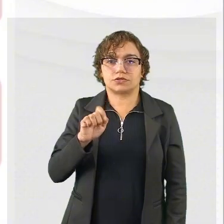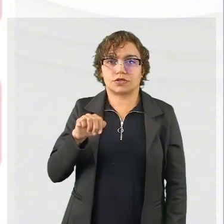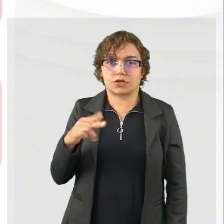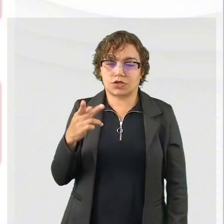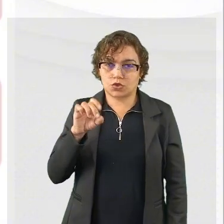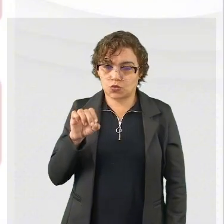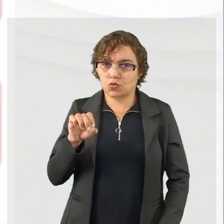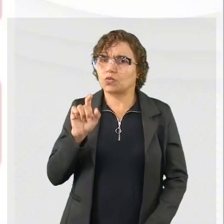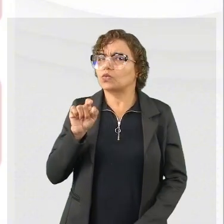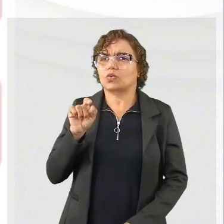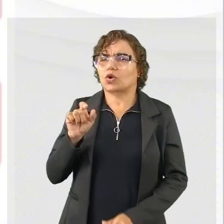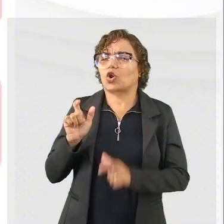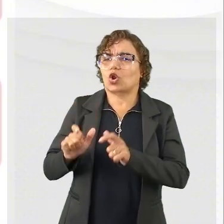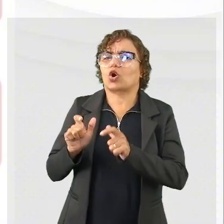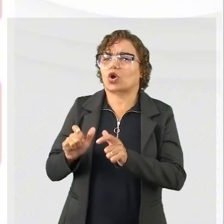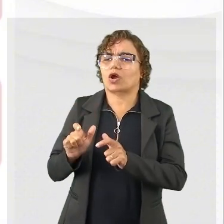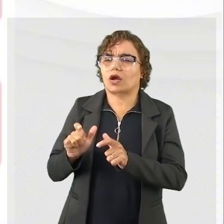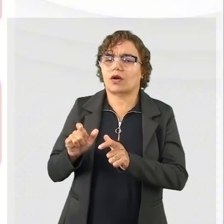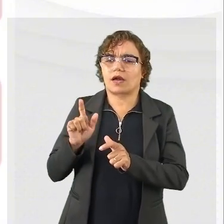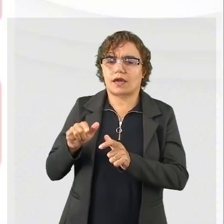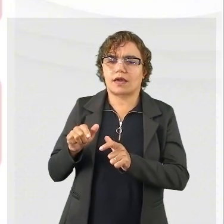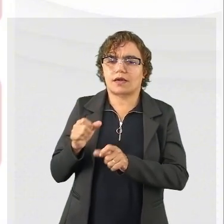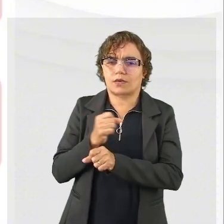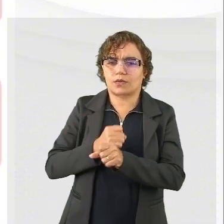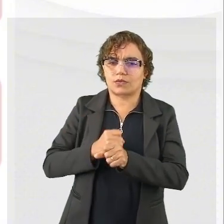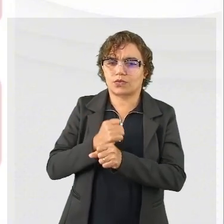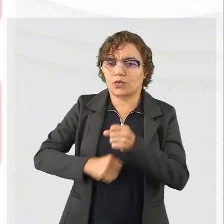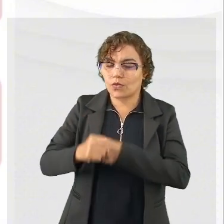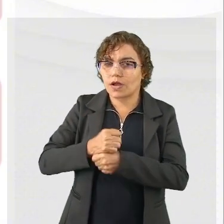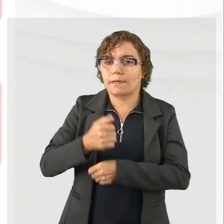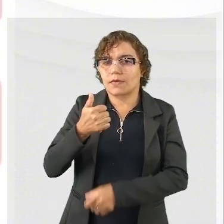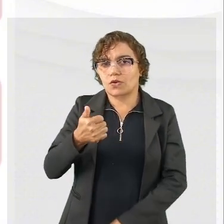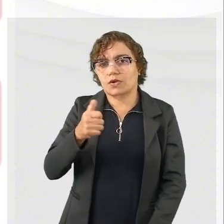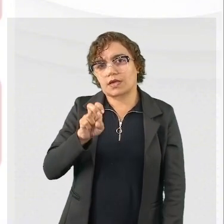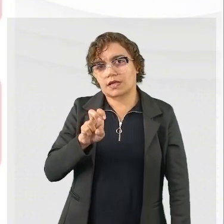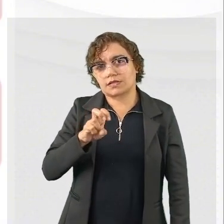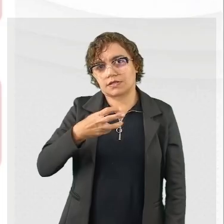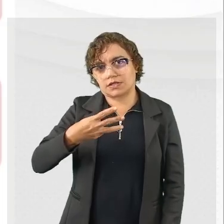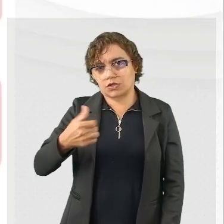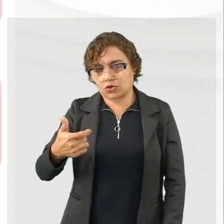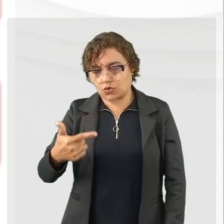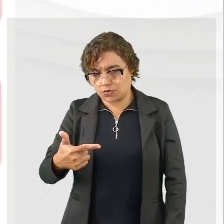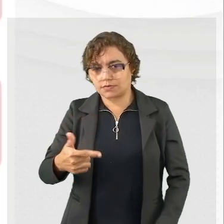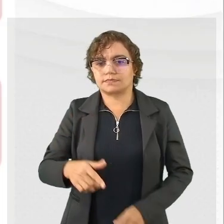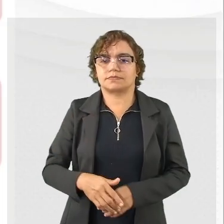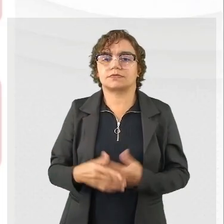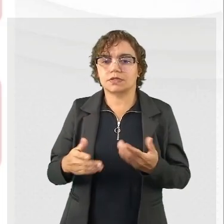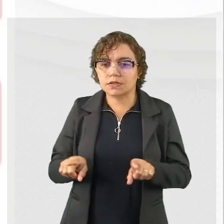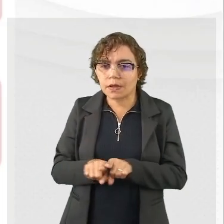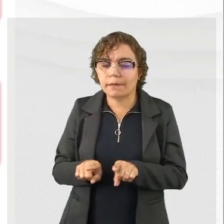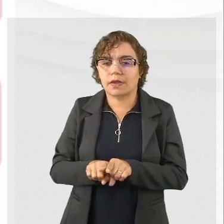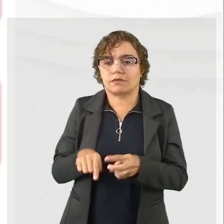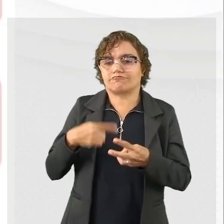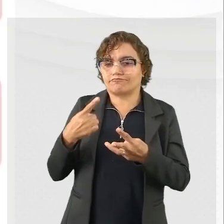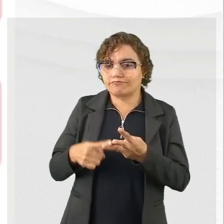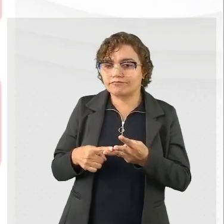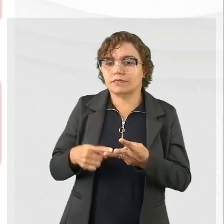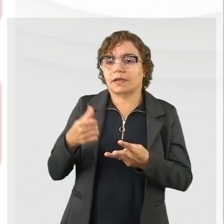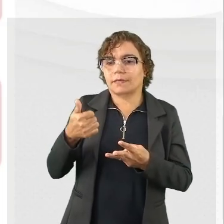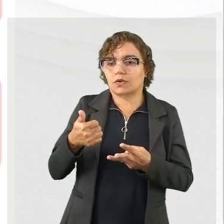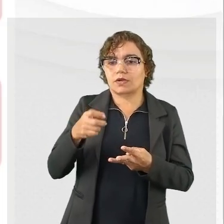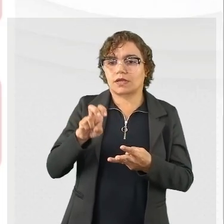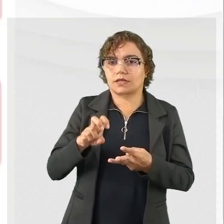engenho foi lá em São Vicente, em 1532. Já em 1534, então, você tem a criação